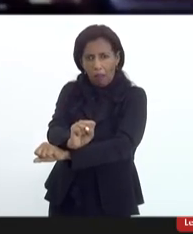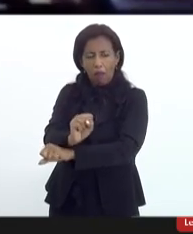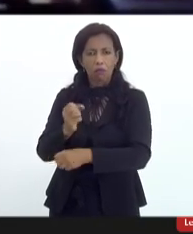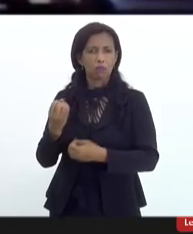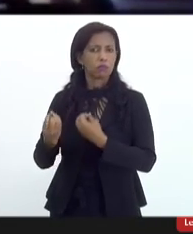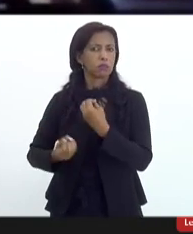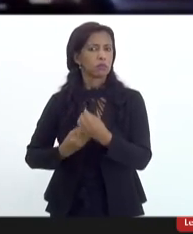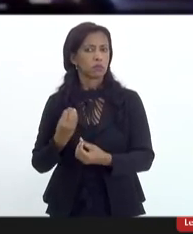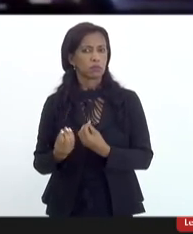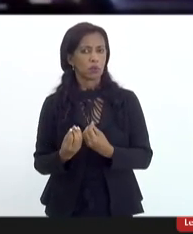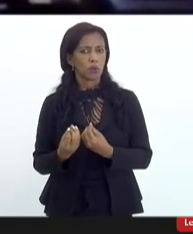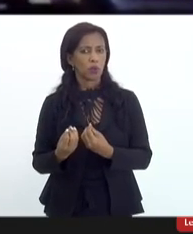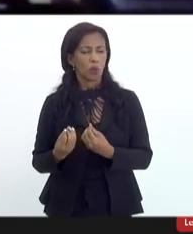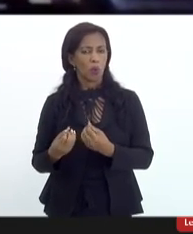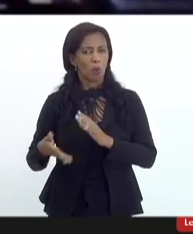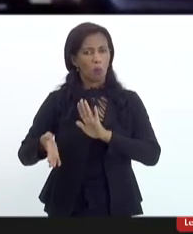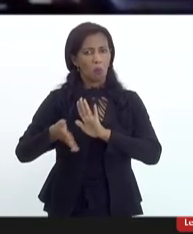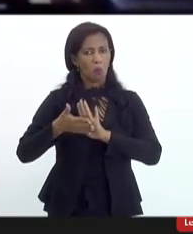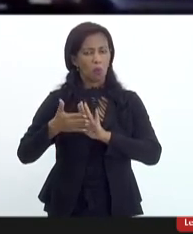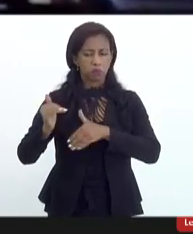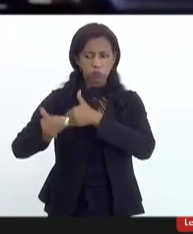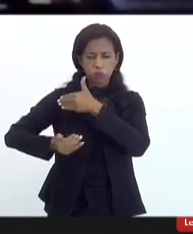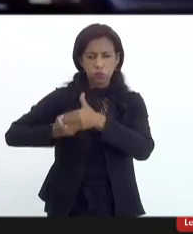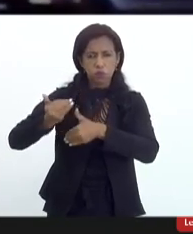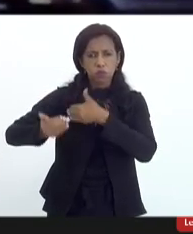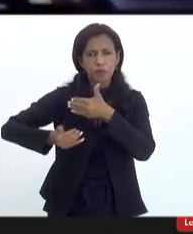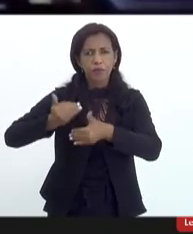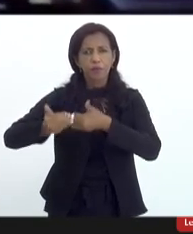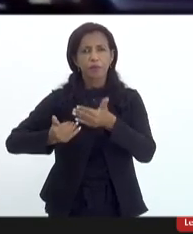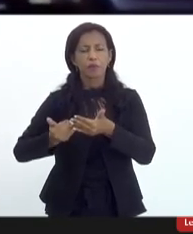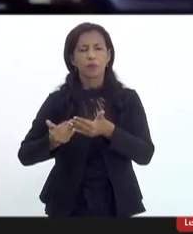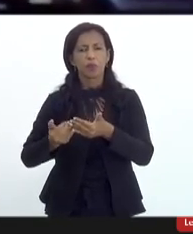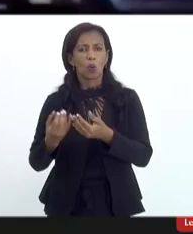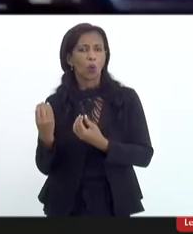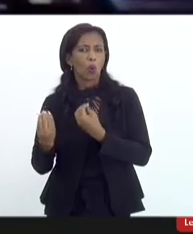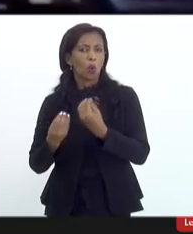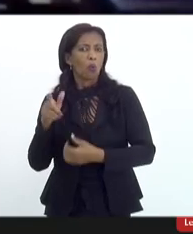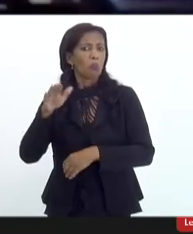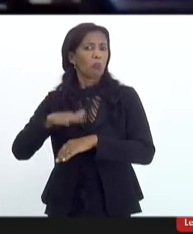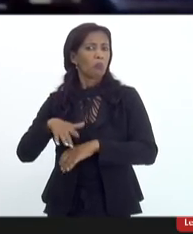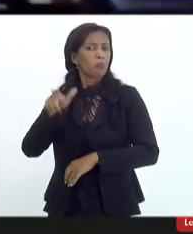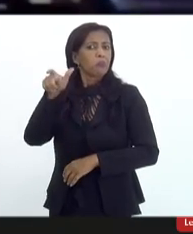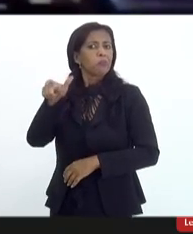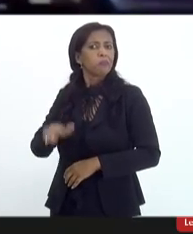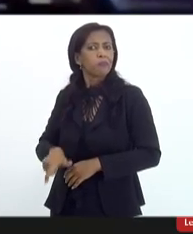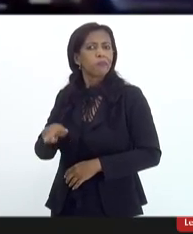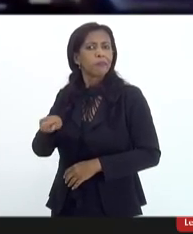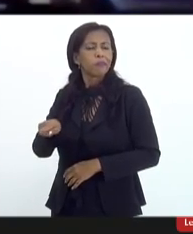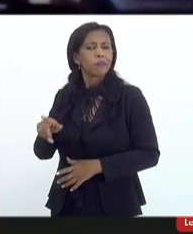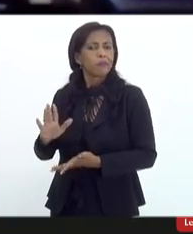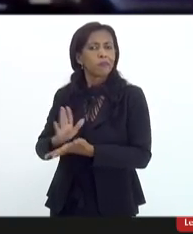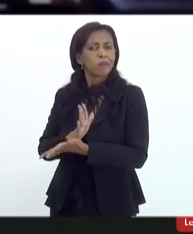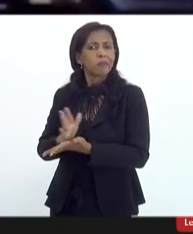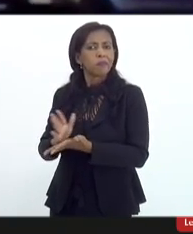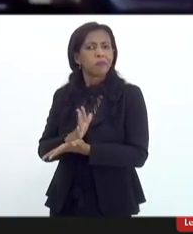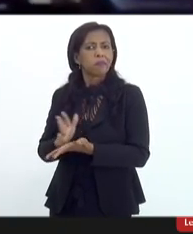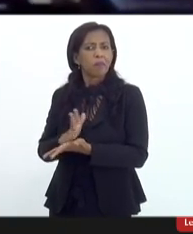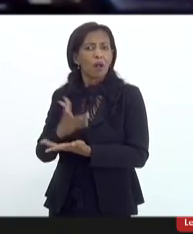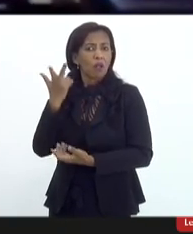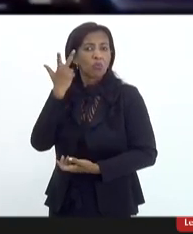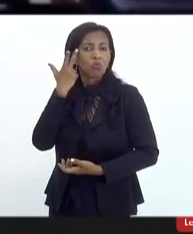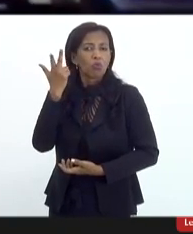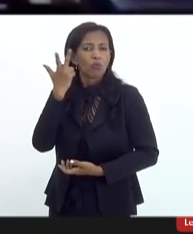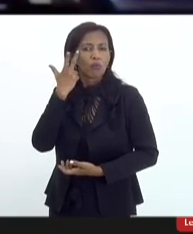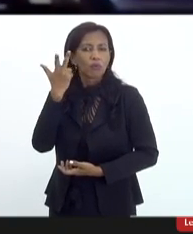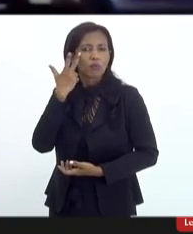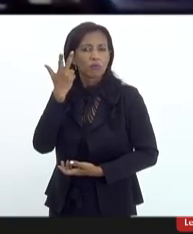como promotoras de crescimento como sendo algo absolutamente